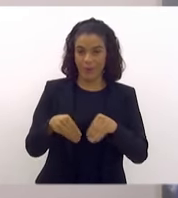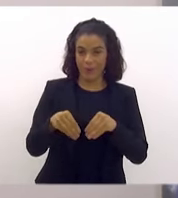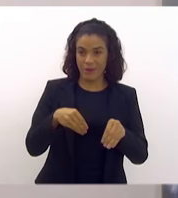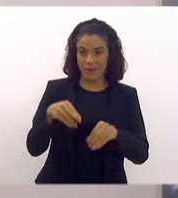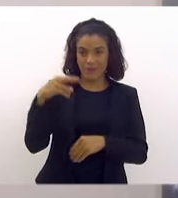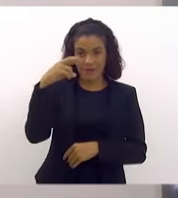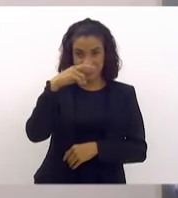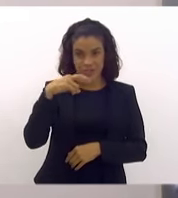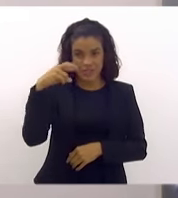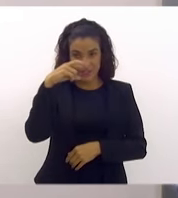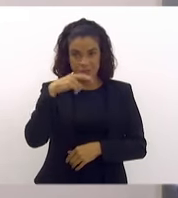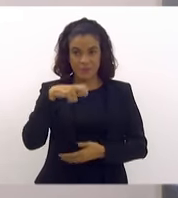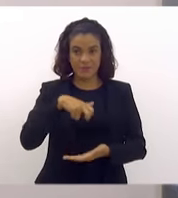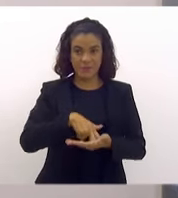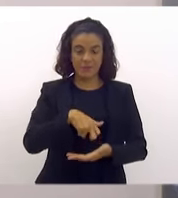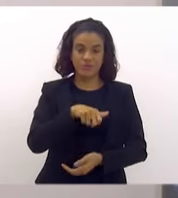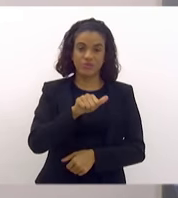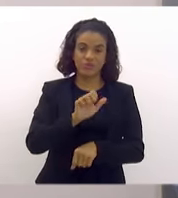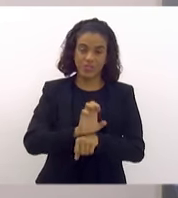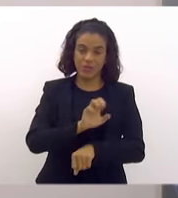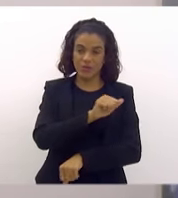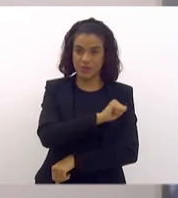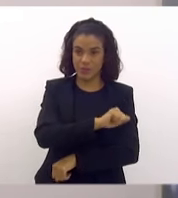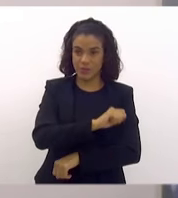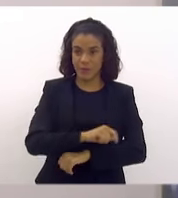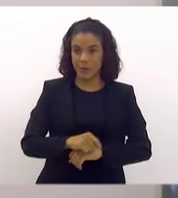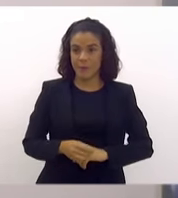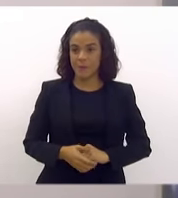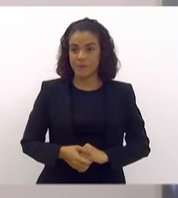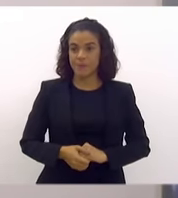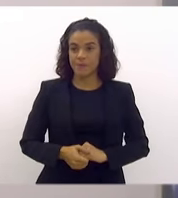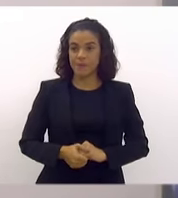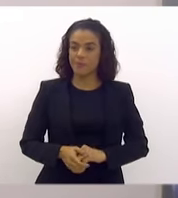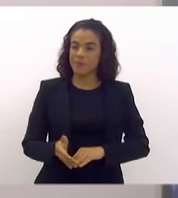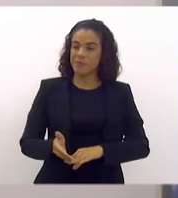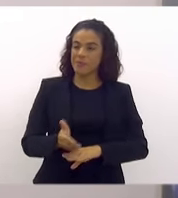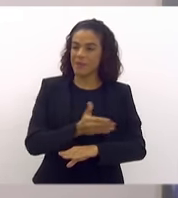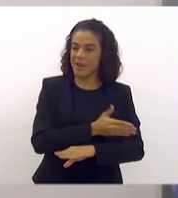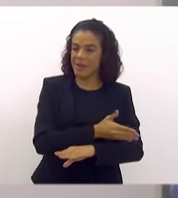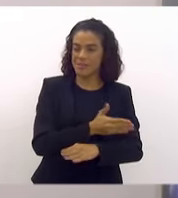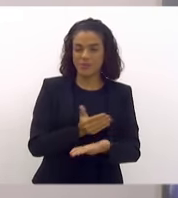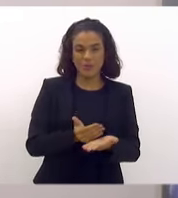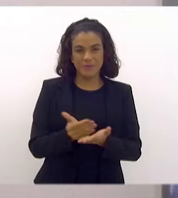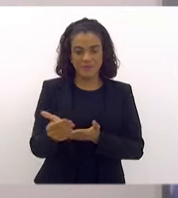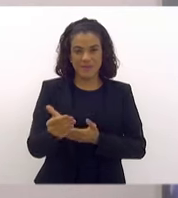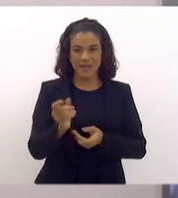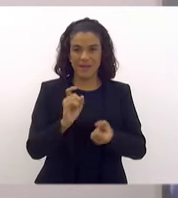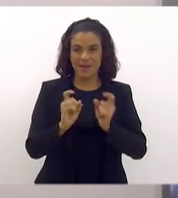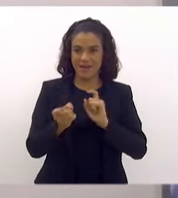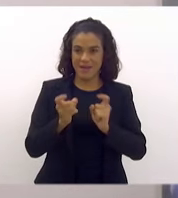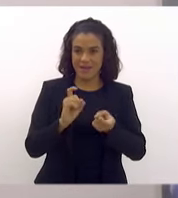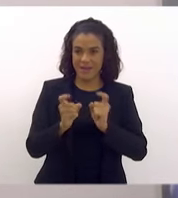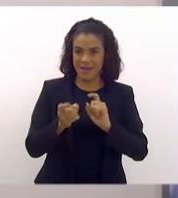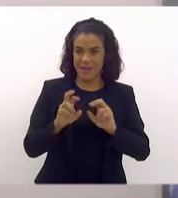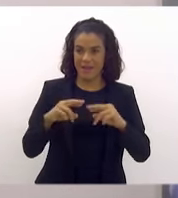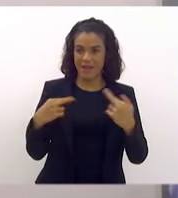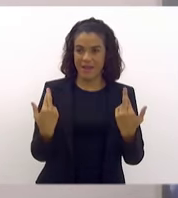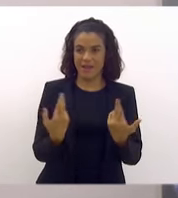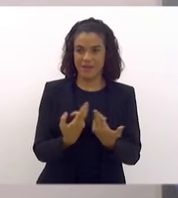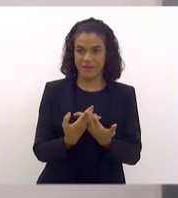da investigação penal do Ministério Público do Estado do Rio de Janeiro antes de dar início a essa reunião e aproveitando aí a